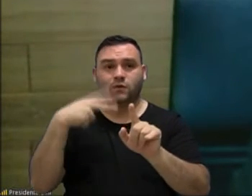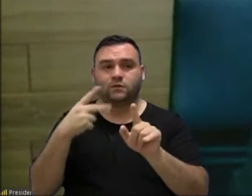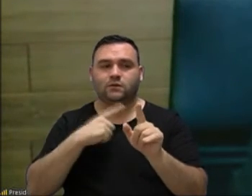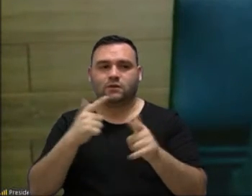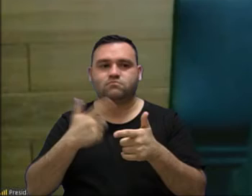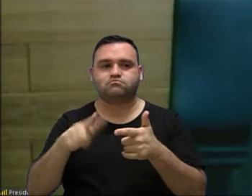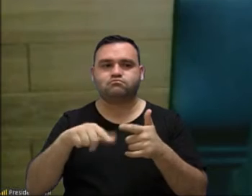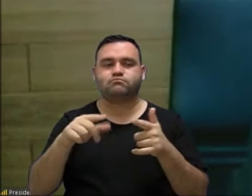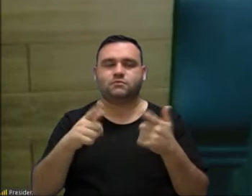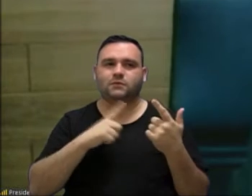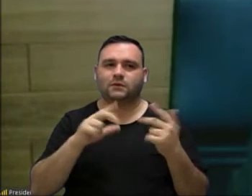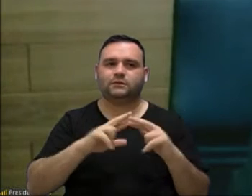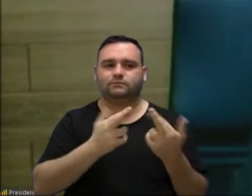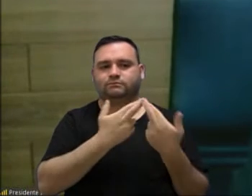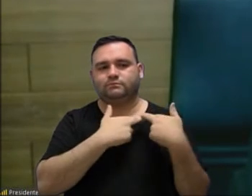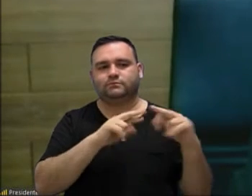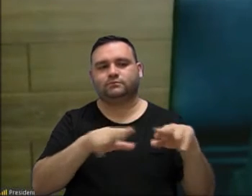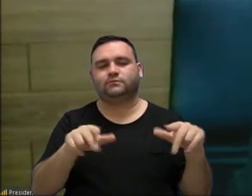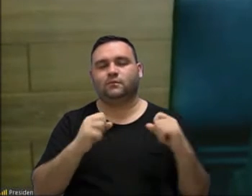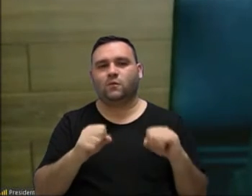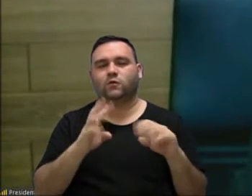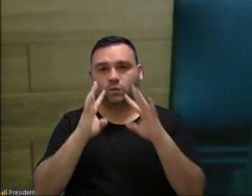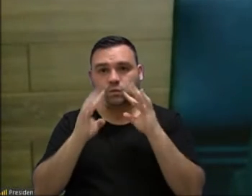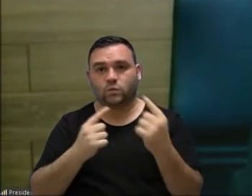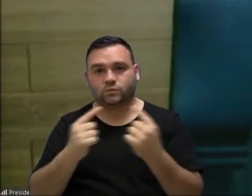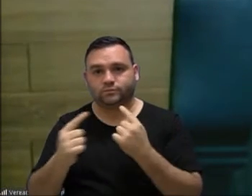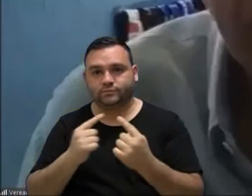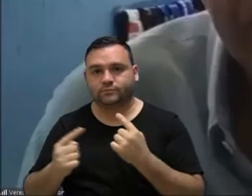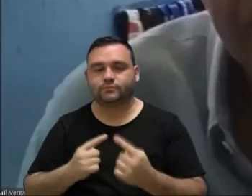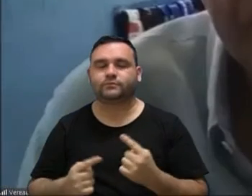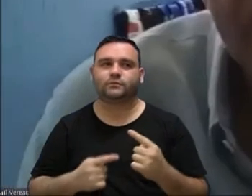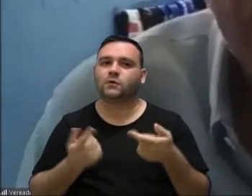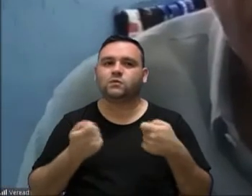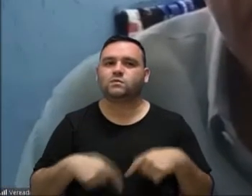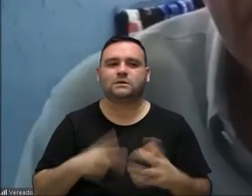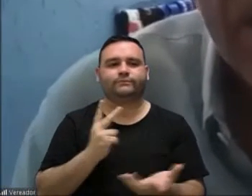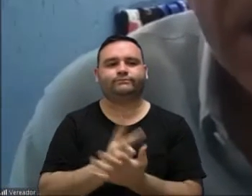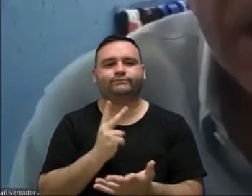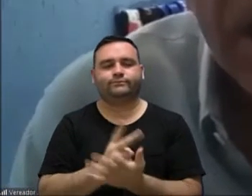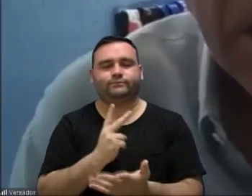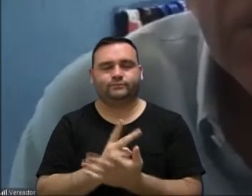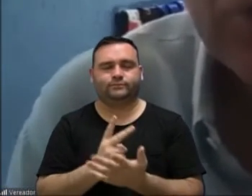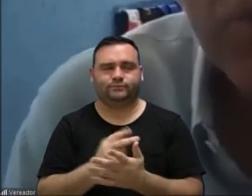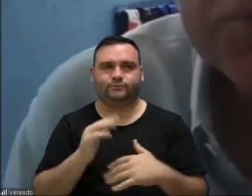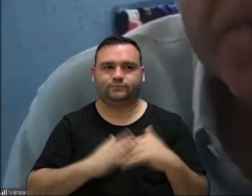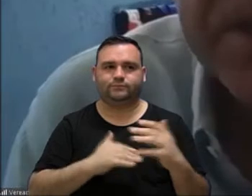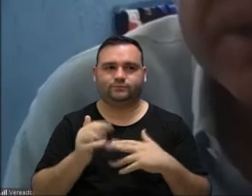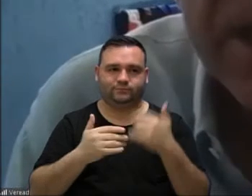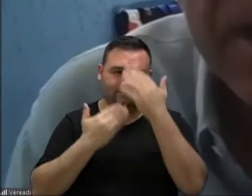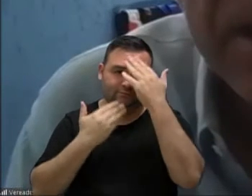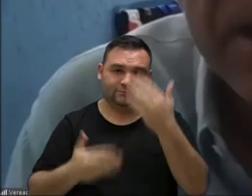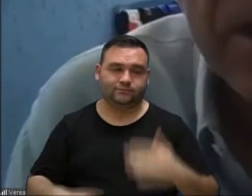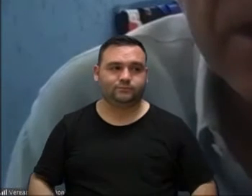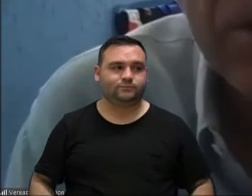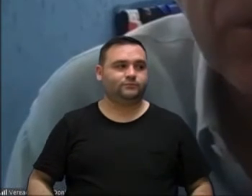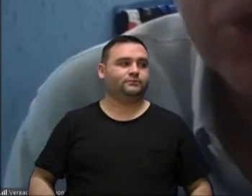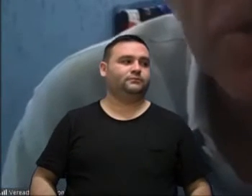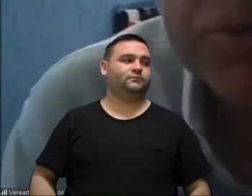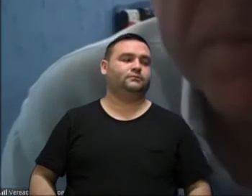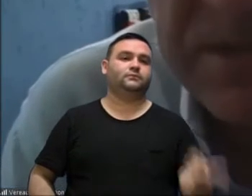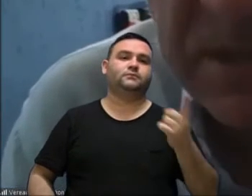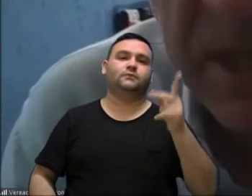ele tem essa prorrogativa desses atendimentos não precisa estar 100% nas ações obrigado vereador nós fomos